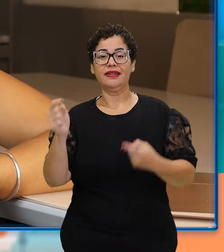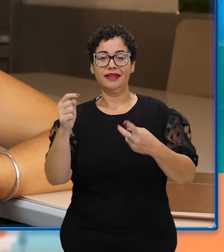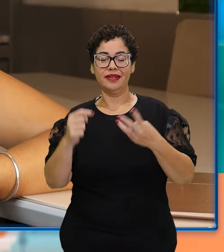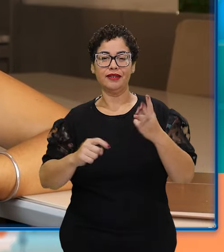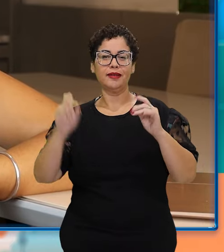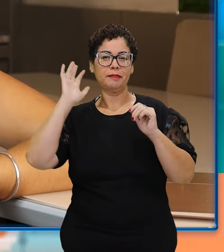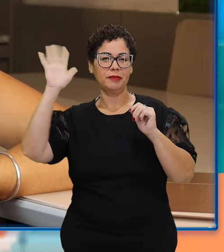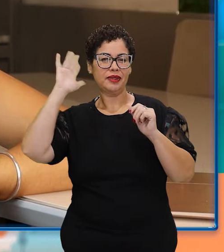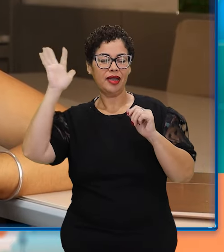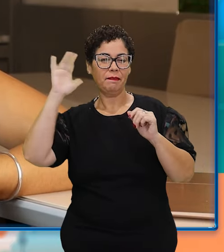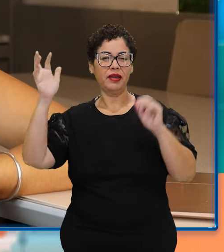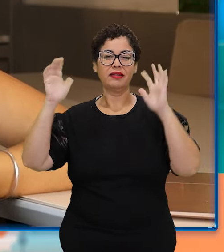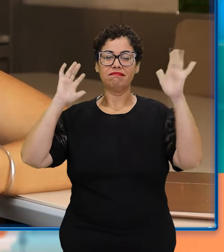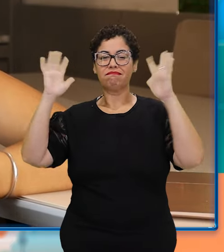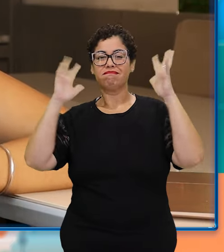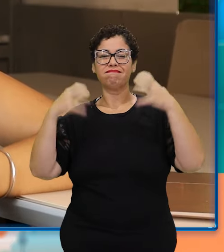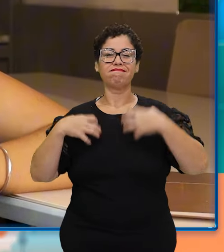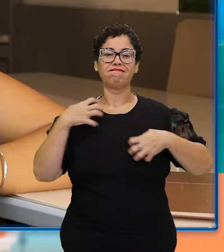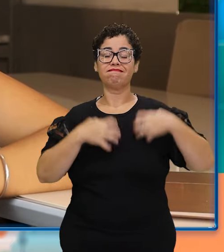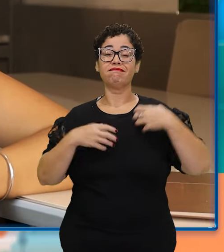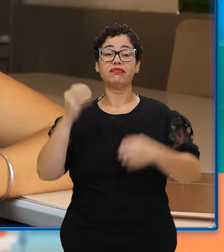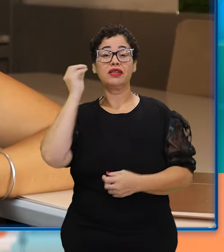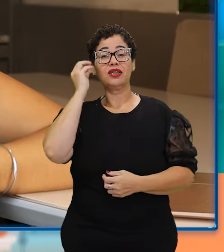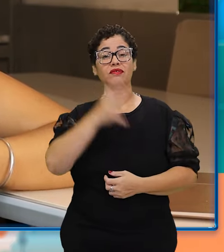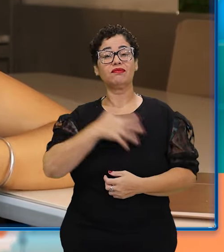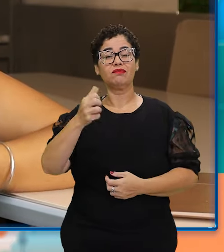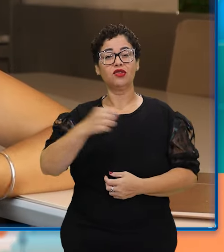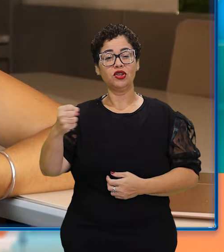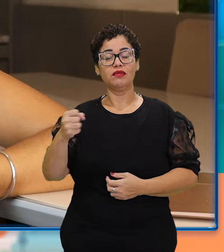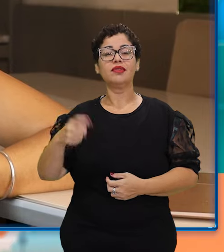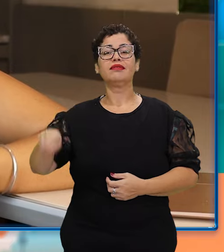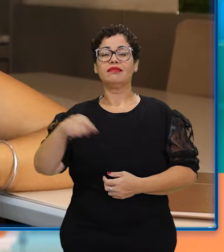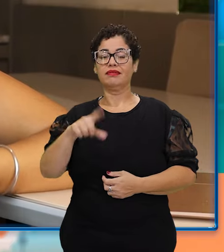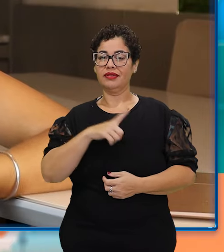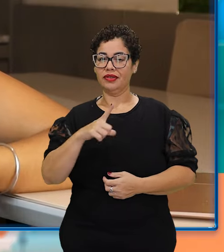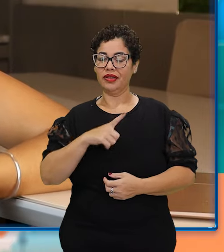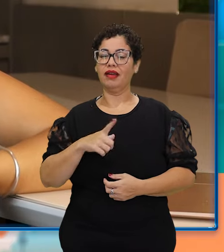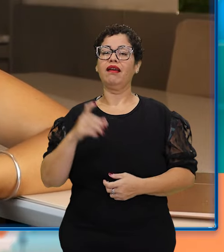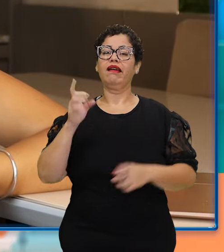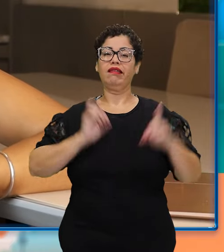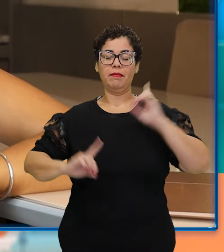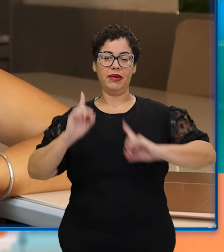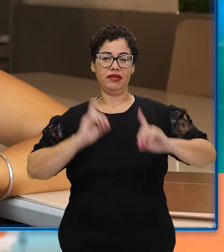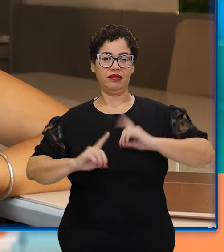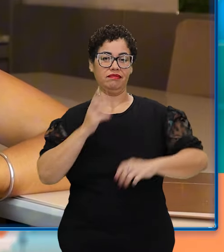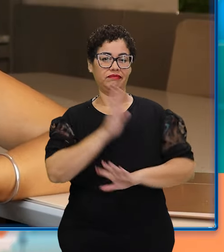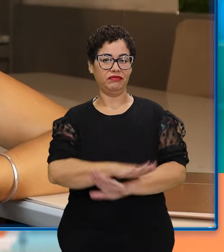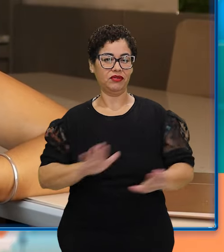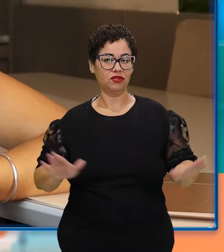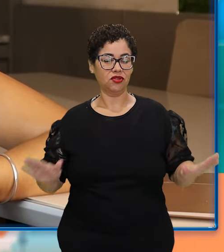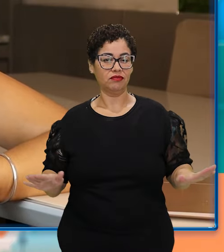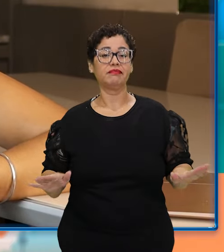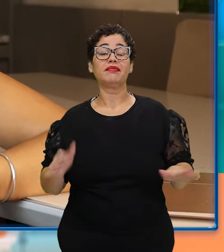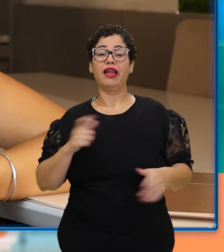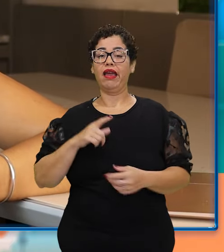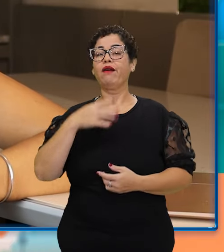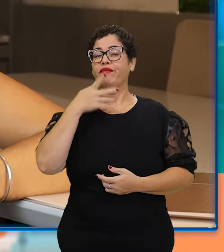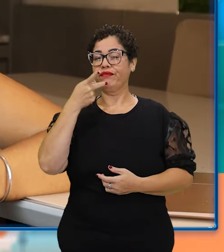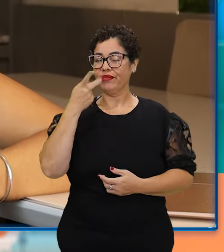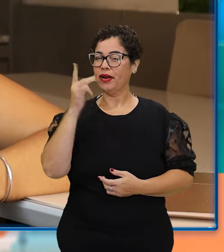os pensamentos, a ideação e a tentativa de suicídio que acompanham o quadro de depressão infantil. E aqui o que eu acho